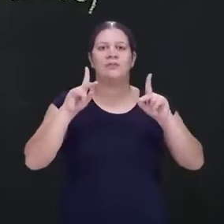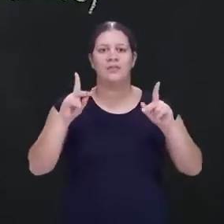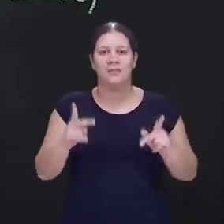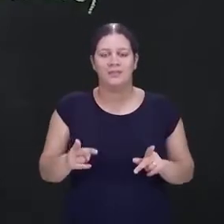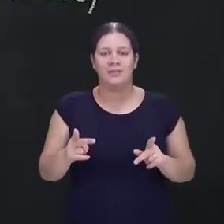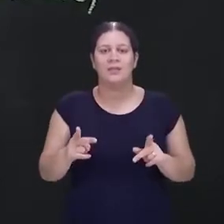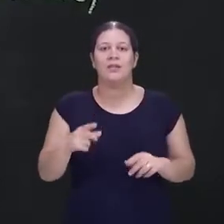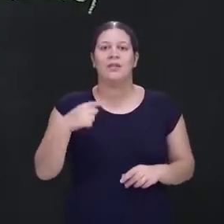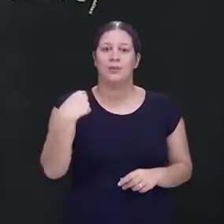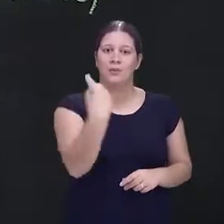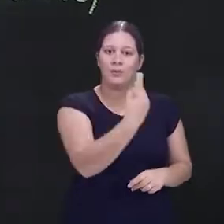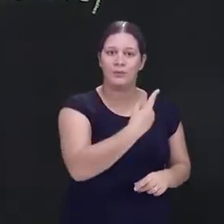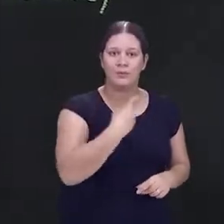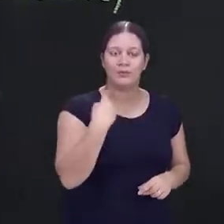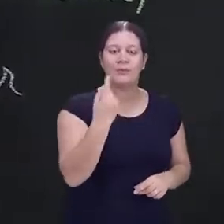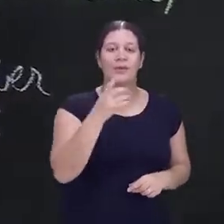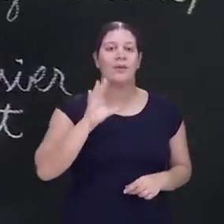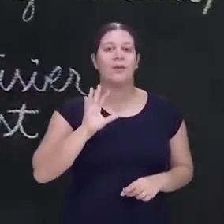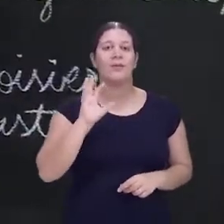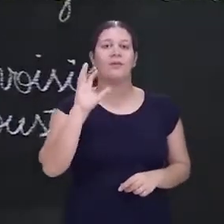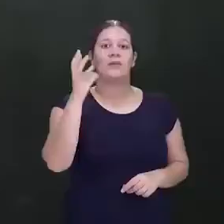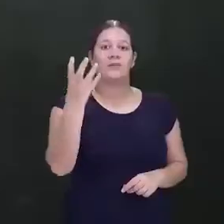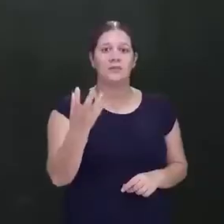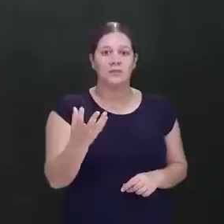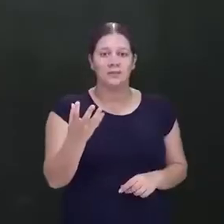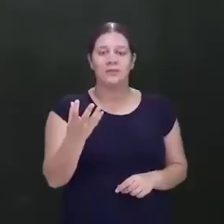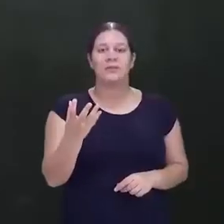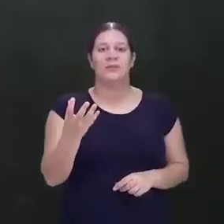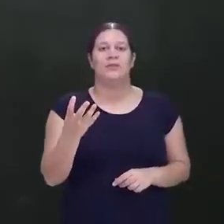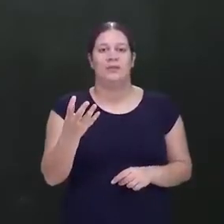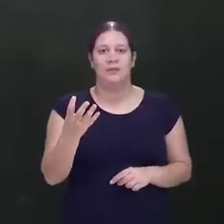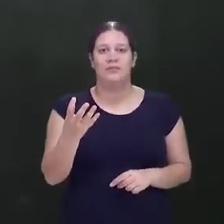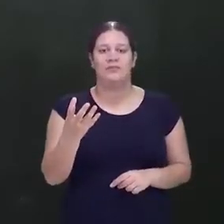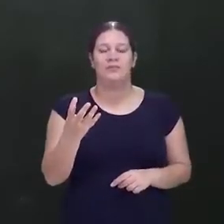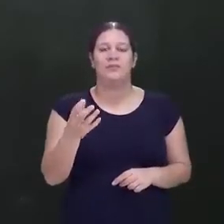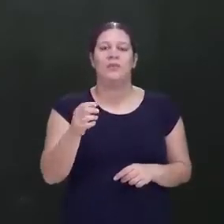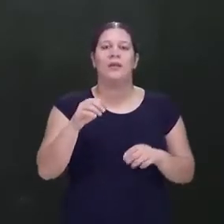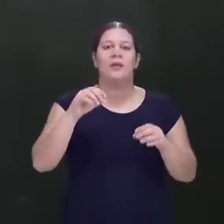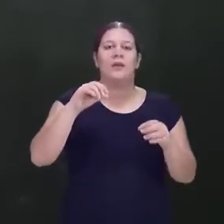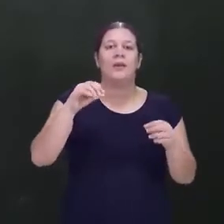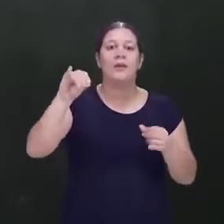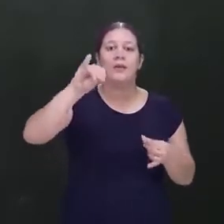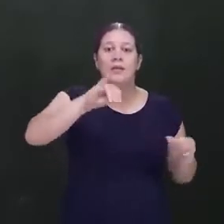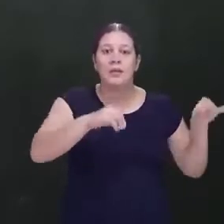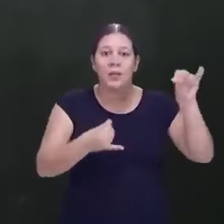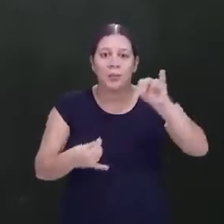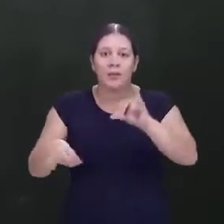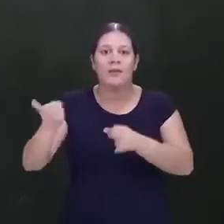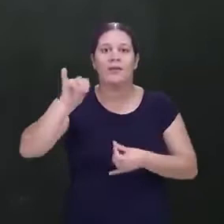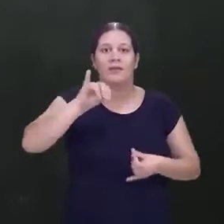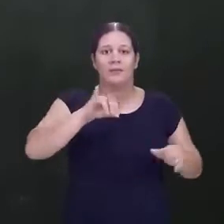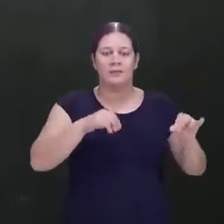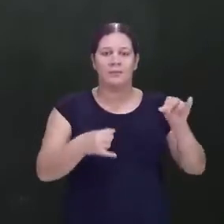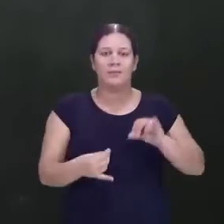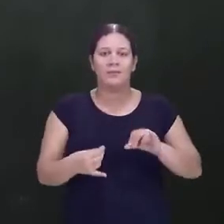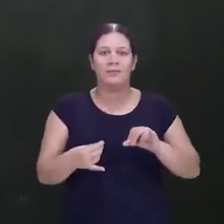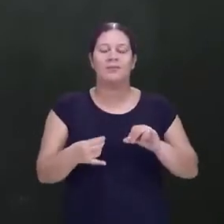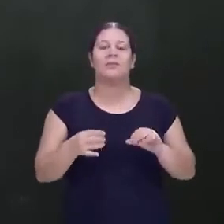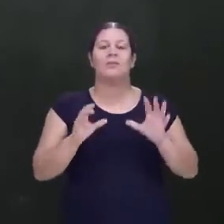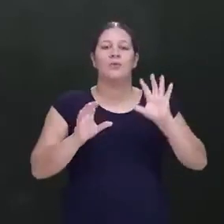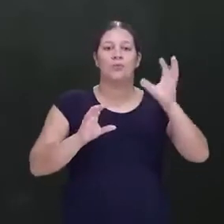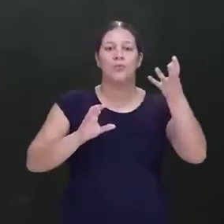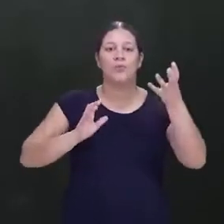isso acontece, a gente fala que aconteceu uma reação química. Reação química é aí